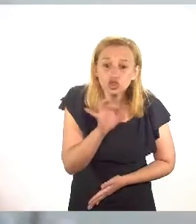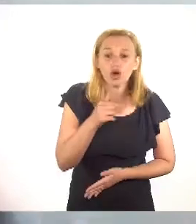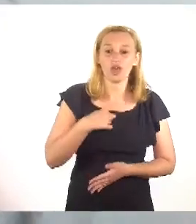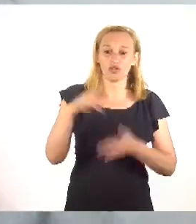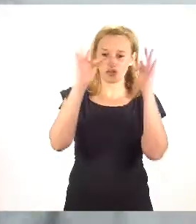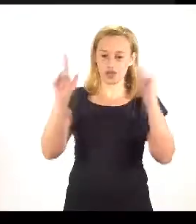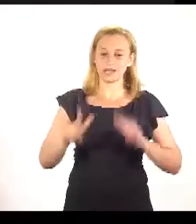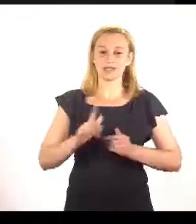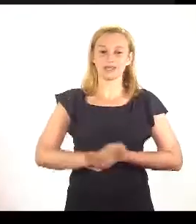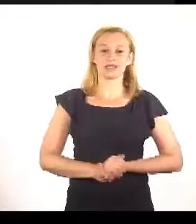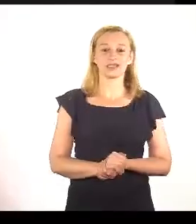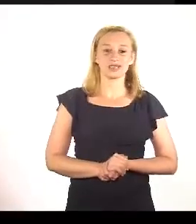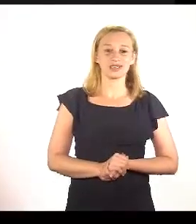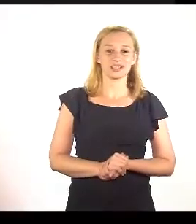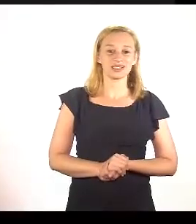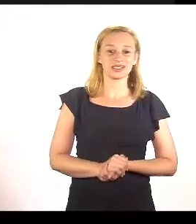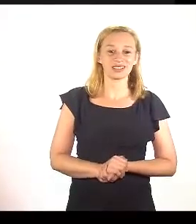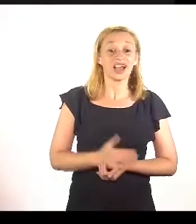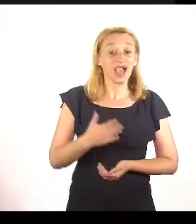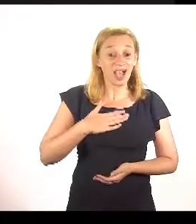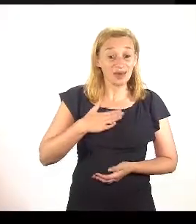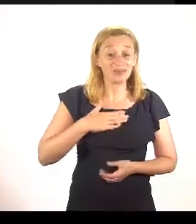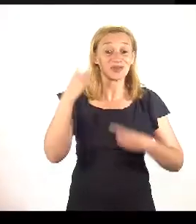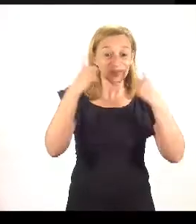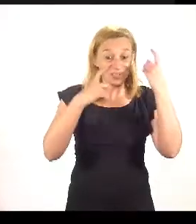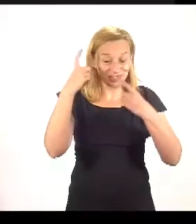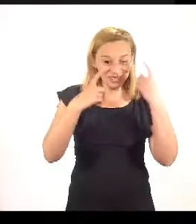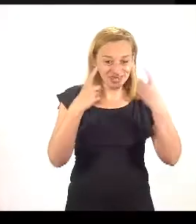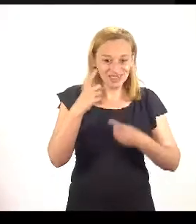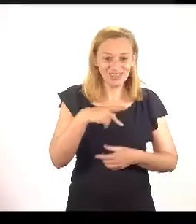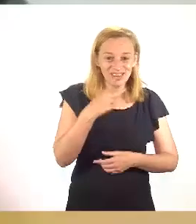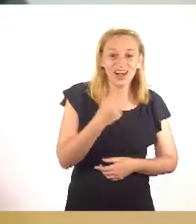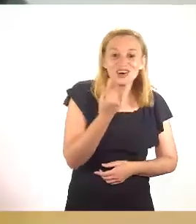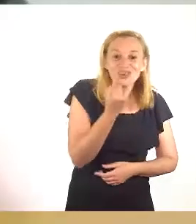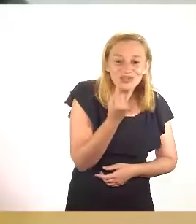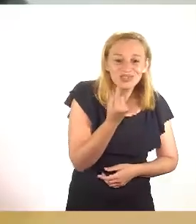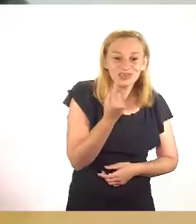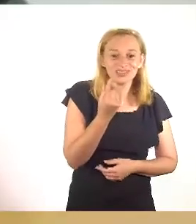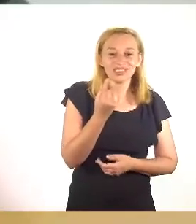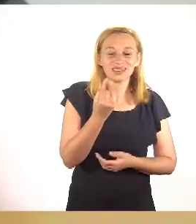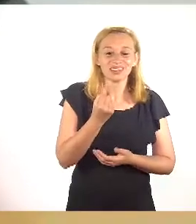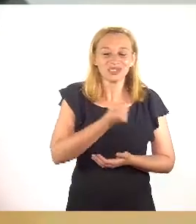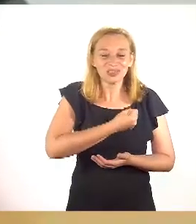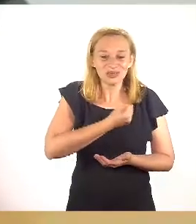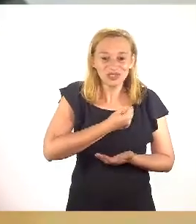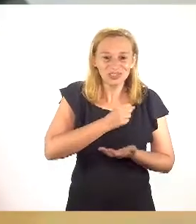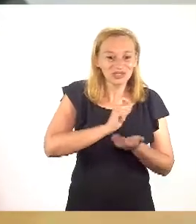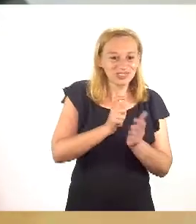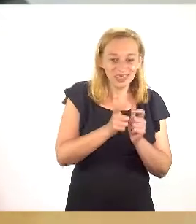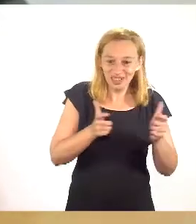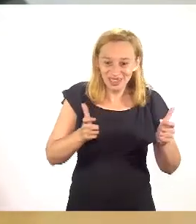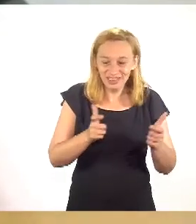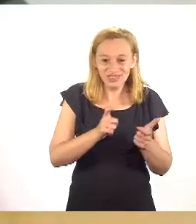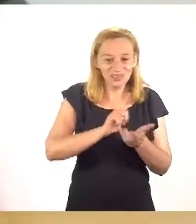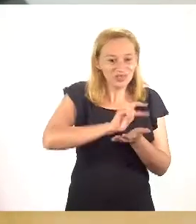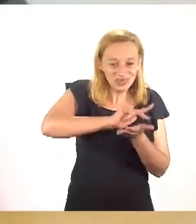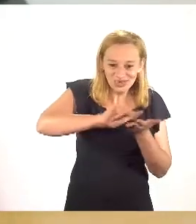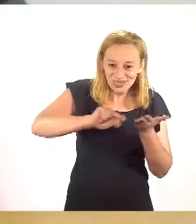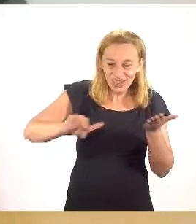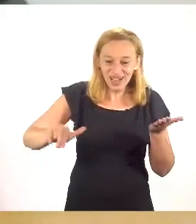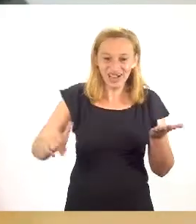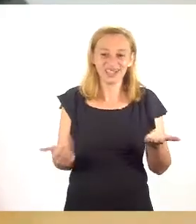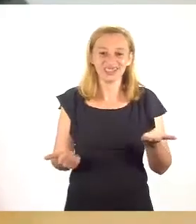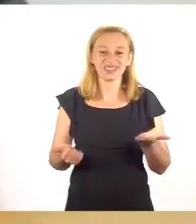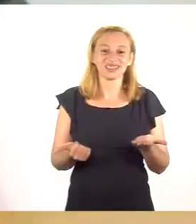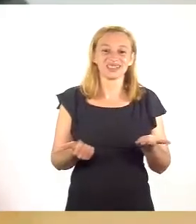feliz. A minha grande preocupação de citar só um é que a maioria muitos são os meus professores. Então,